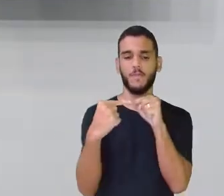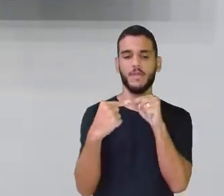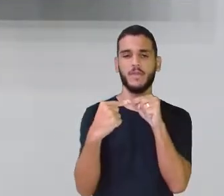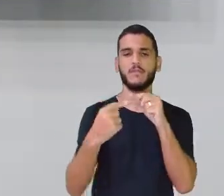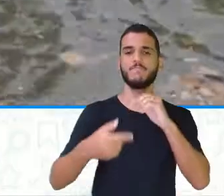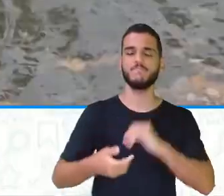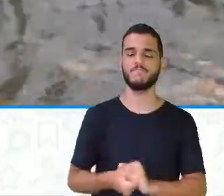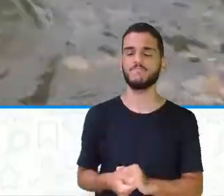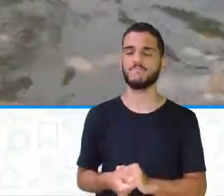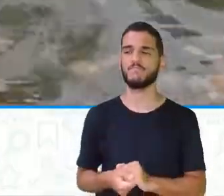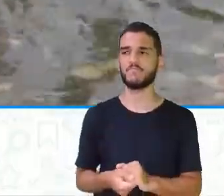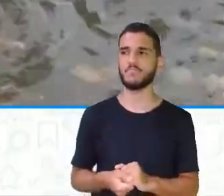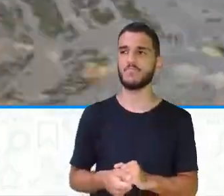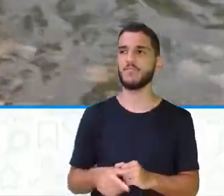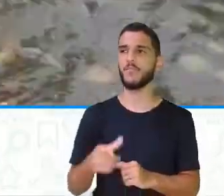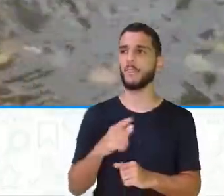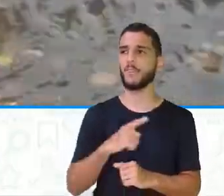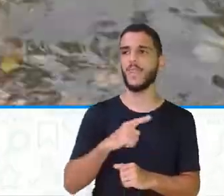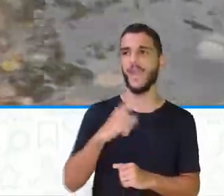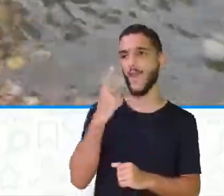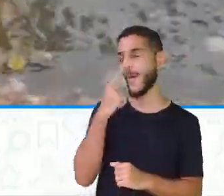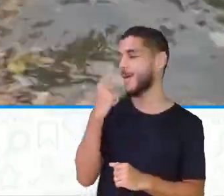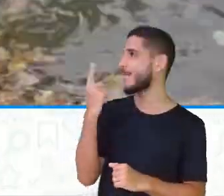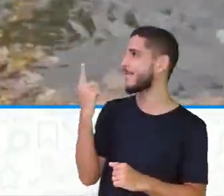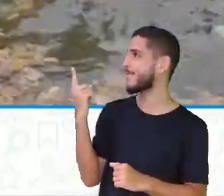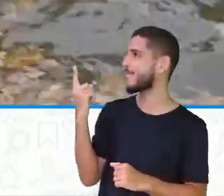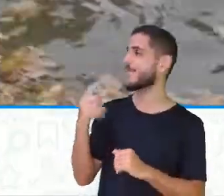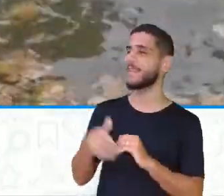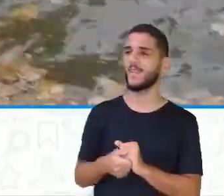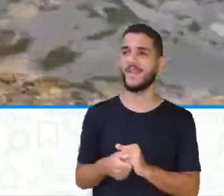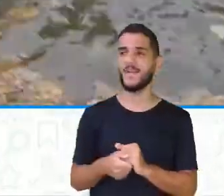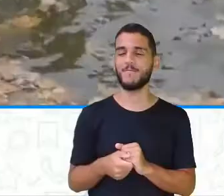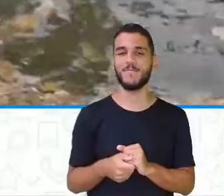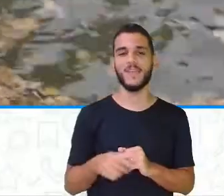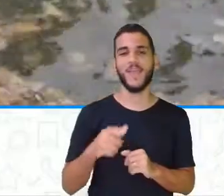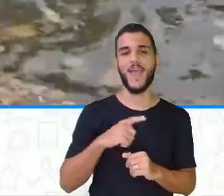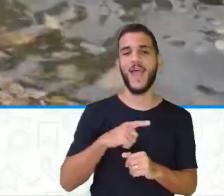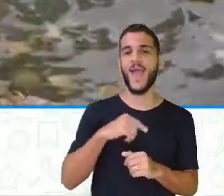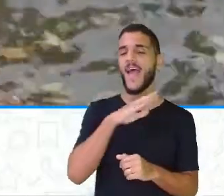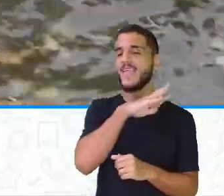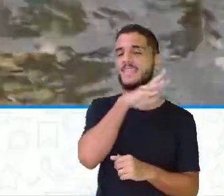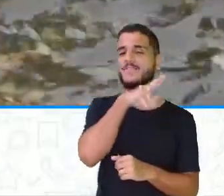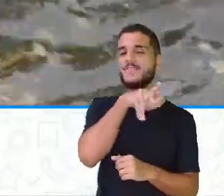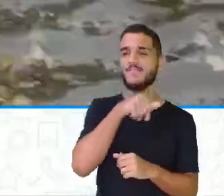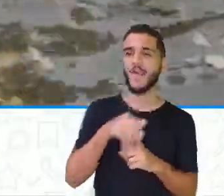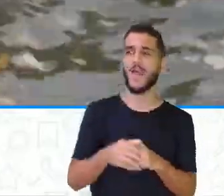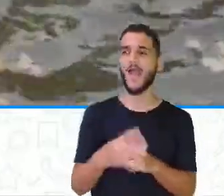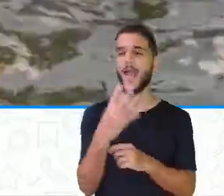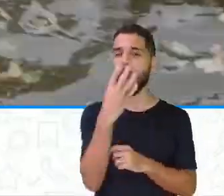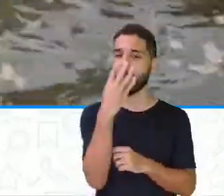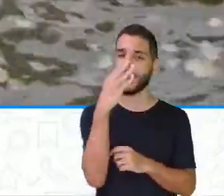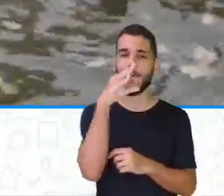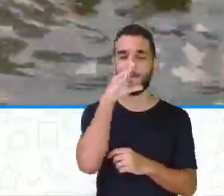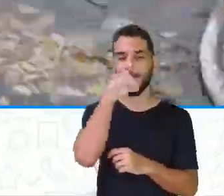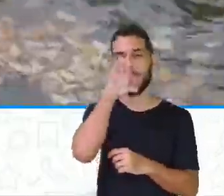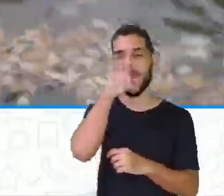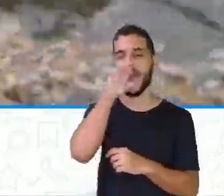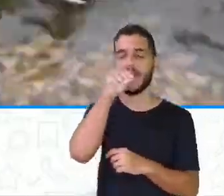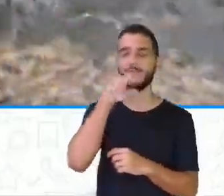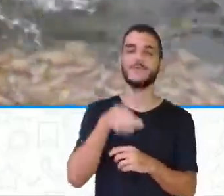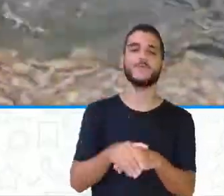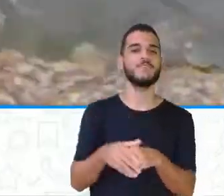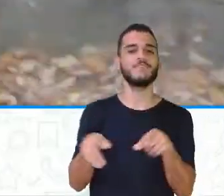tem vários cisnes e patinhos nadando aqui nesse laguinho. A gente está vendo, ó, ele está comendo até